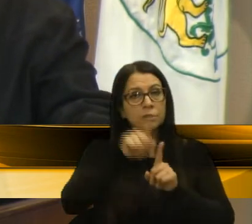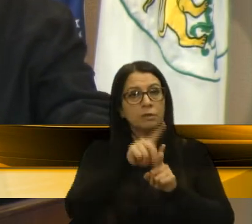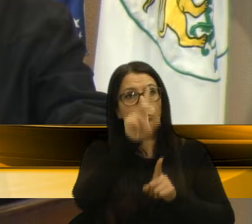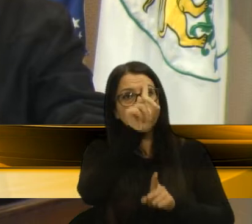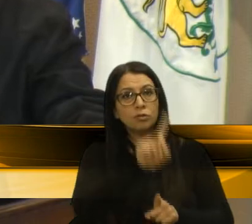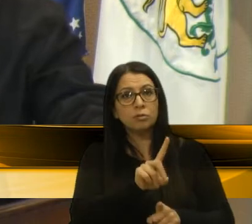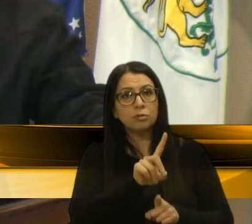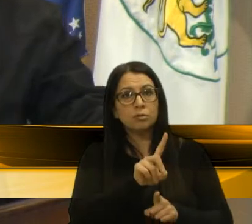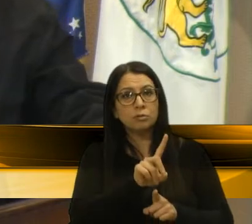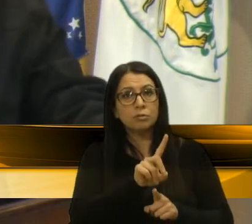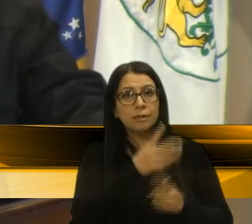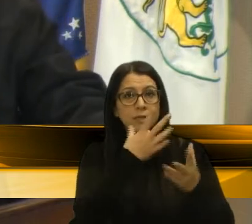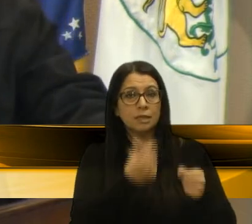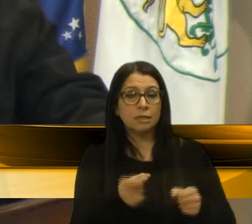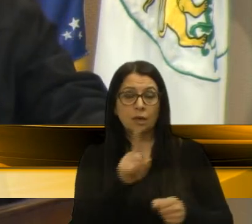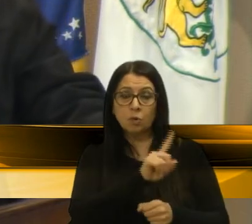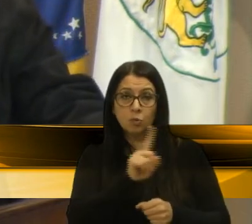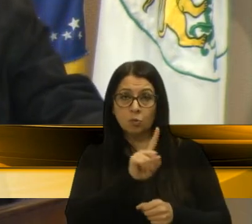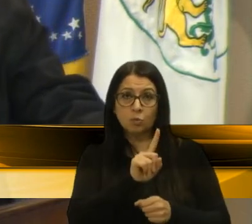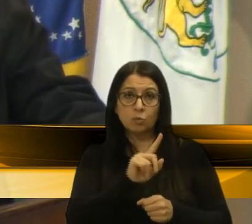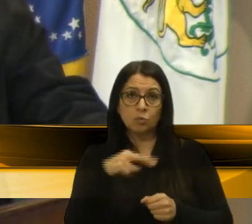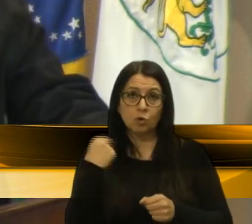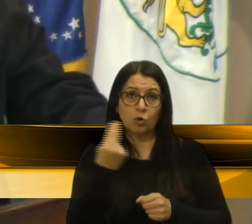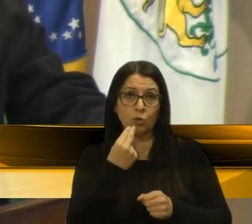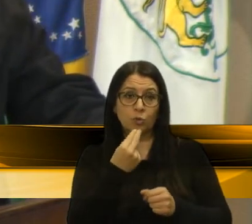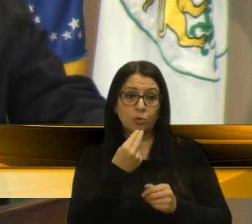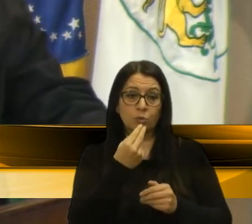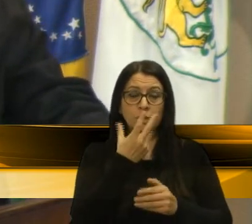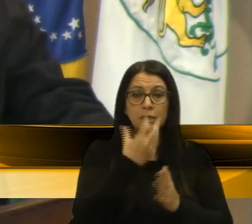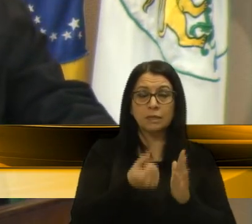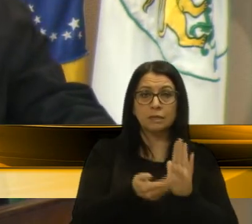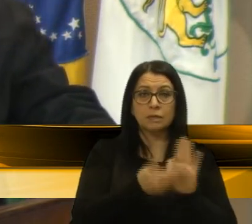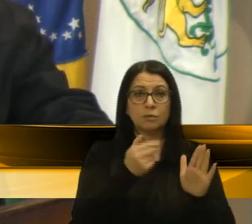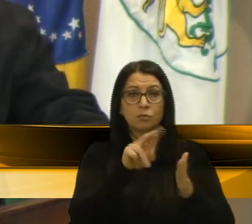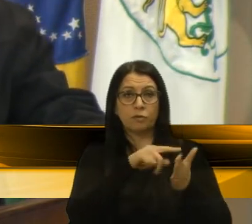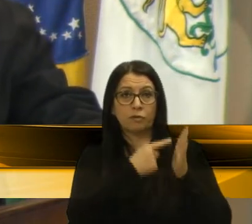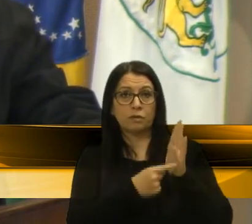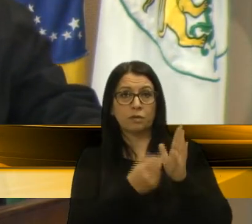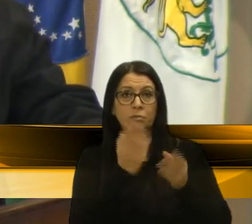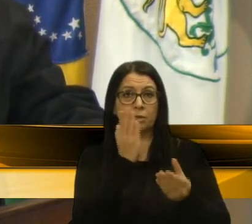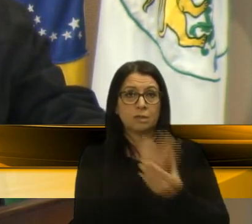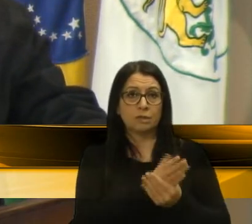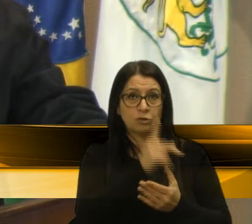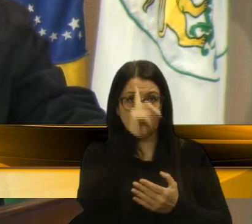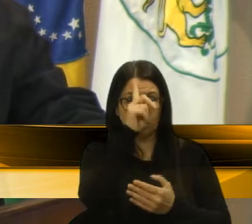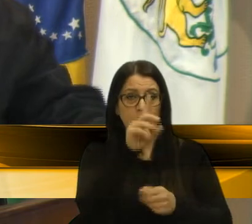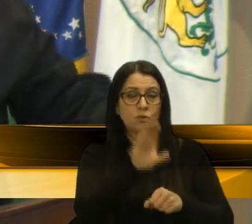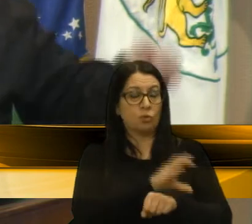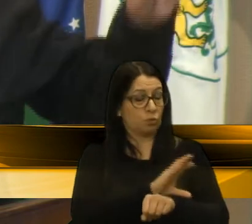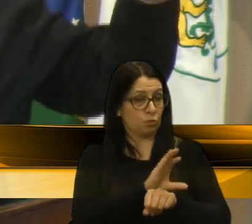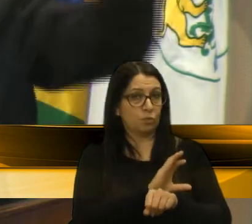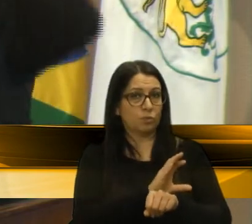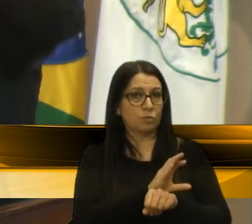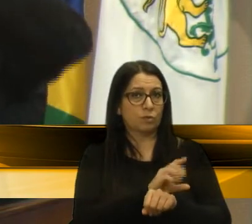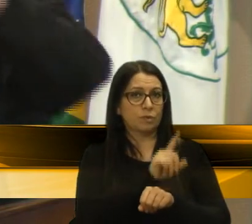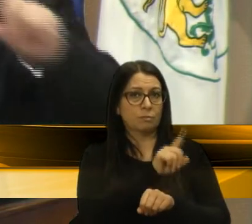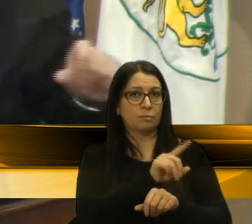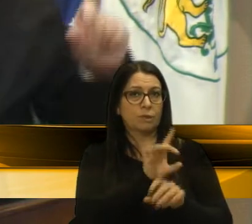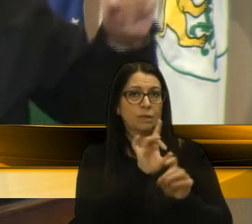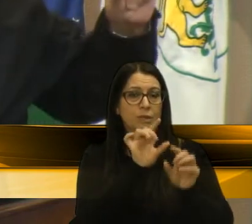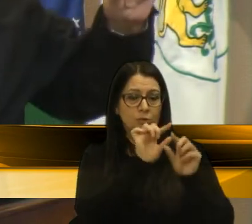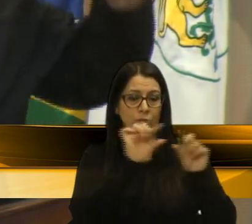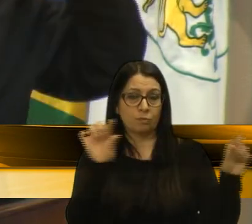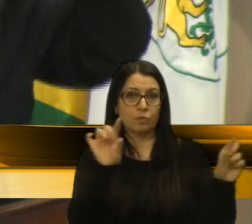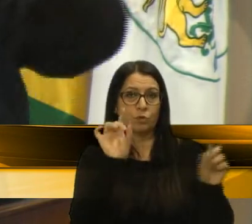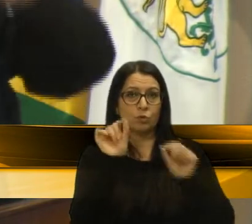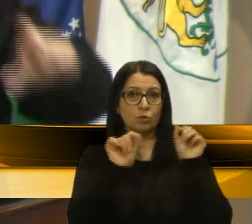direito de acatar ou não a nossa derrubada do veto e entrar com uma ação direta de inconstitucionalidade, mas específica